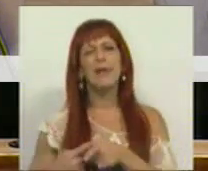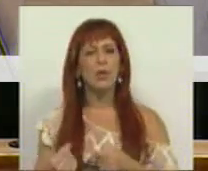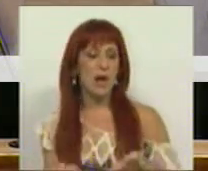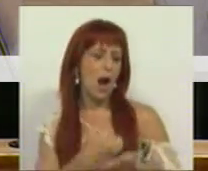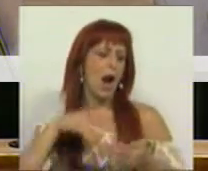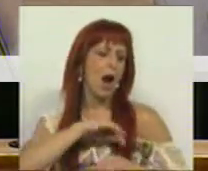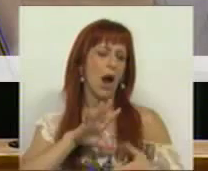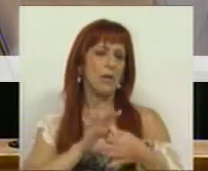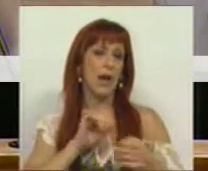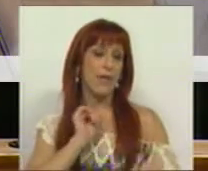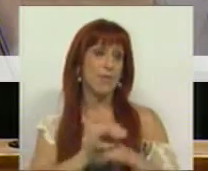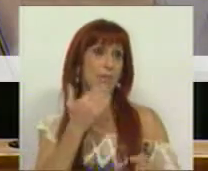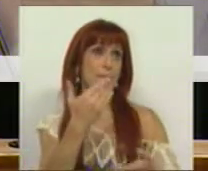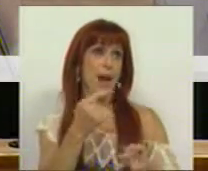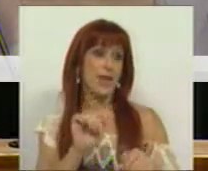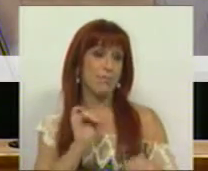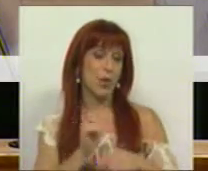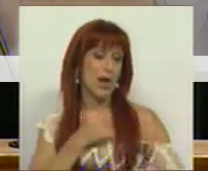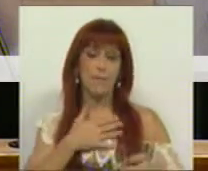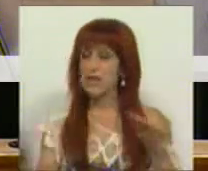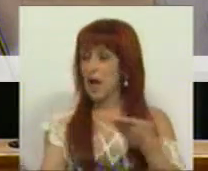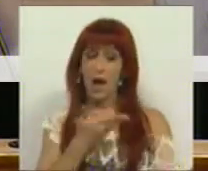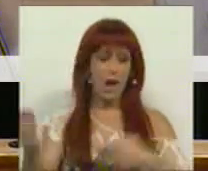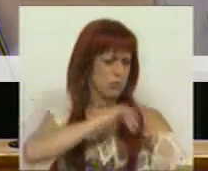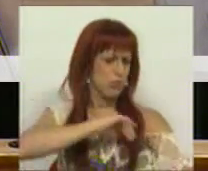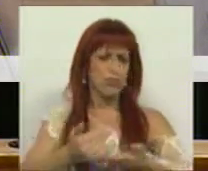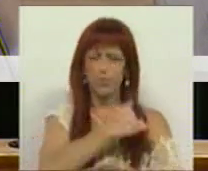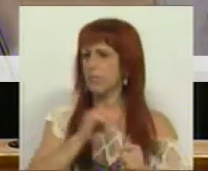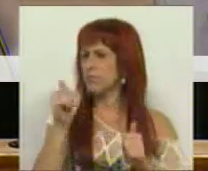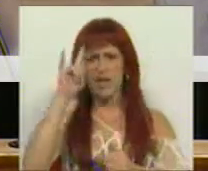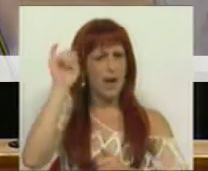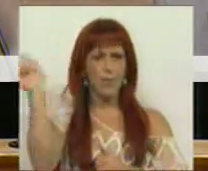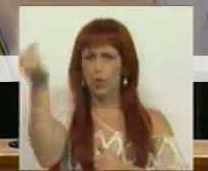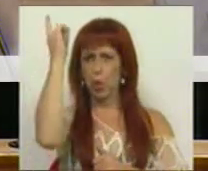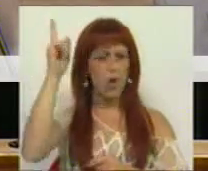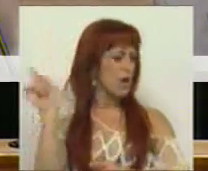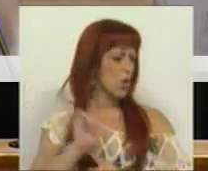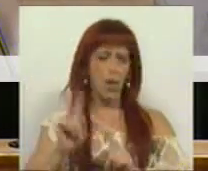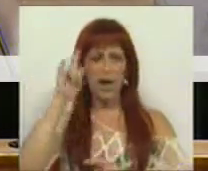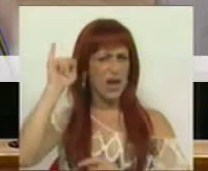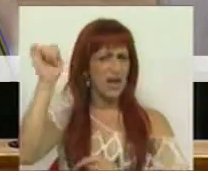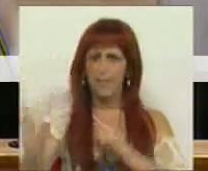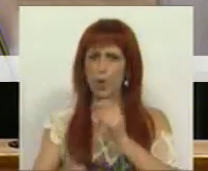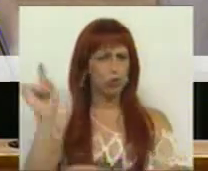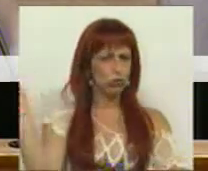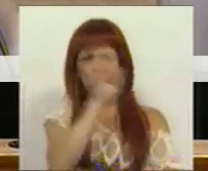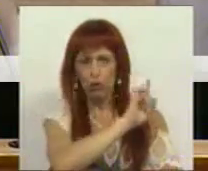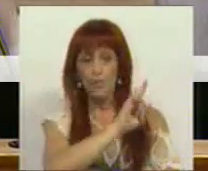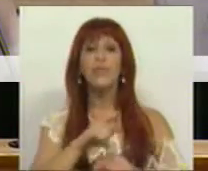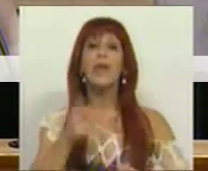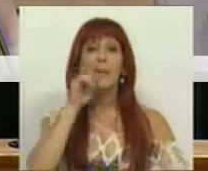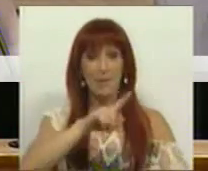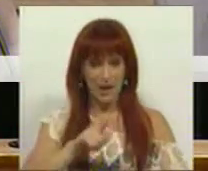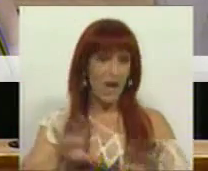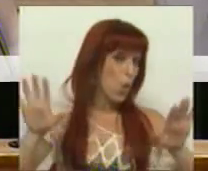lucrativas da correspondência e encomendas entre empresas, não é uma boa ideia. não é uma boa ideia para